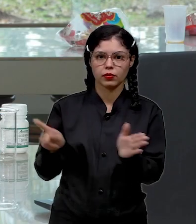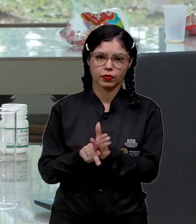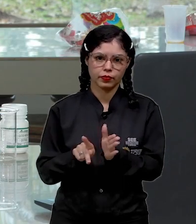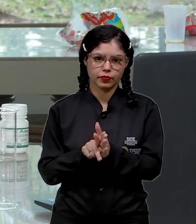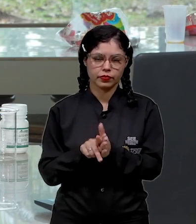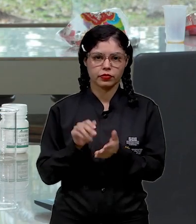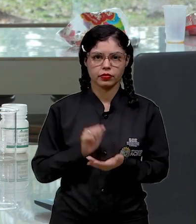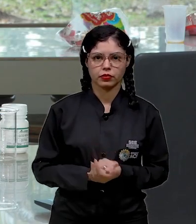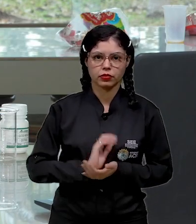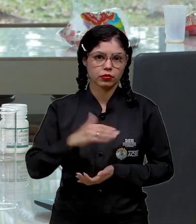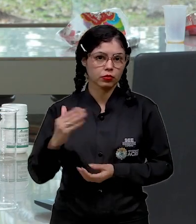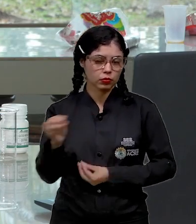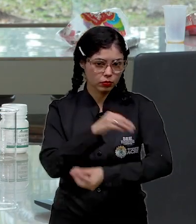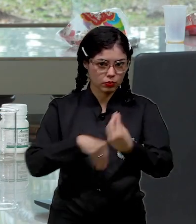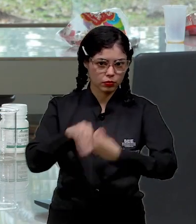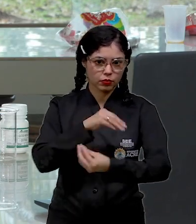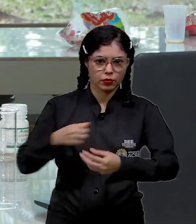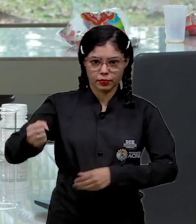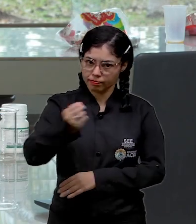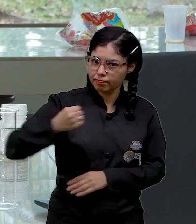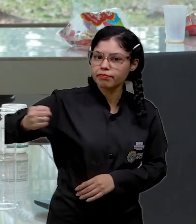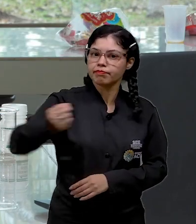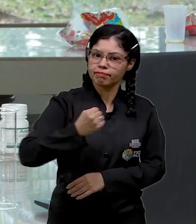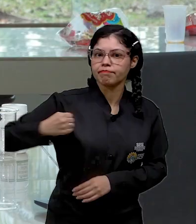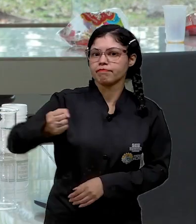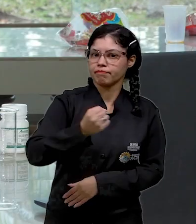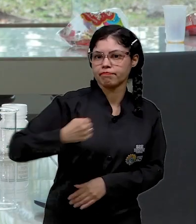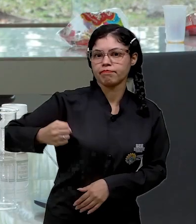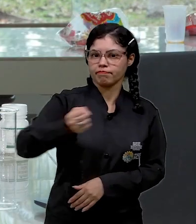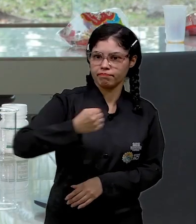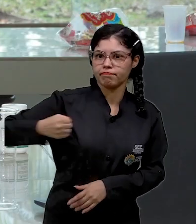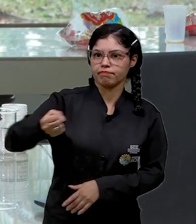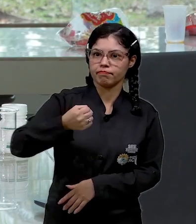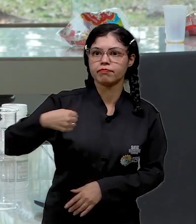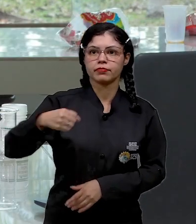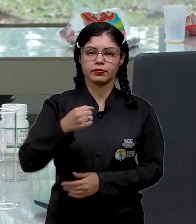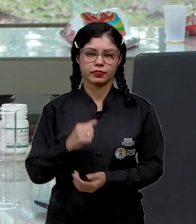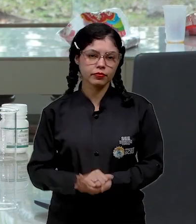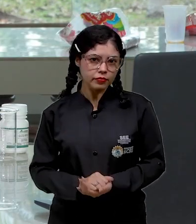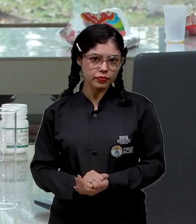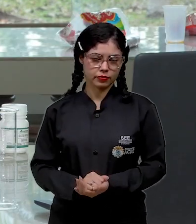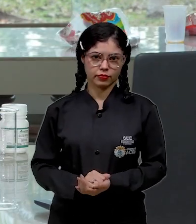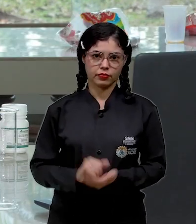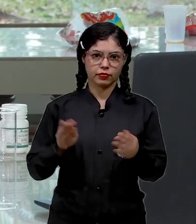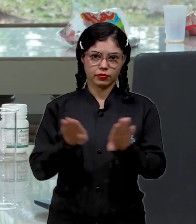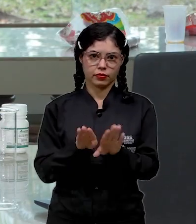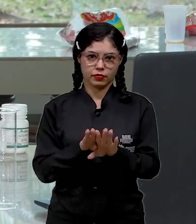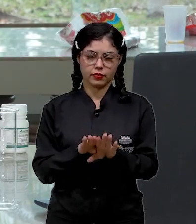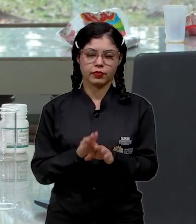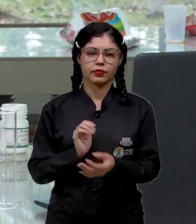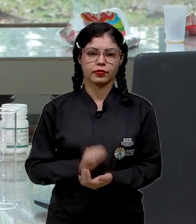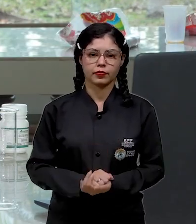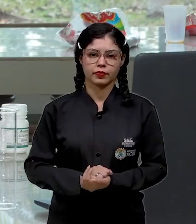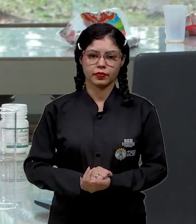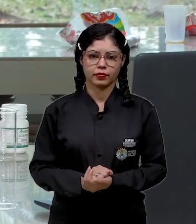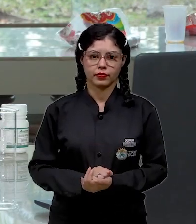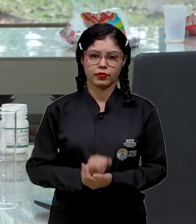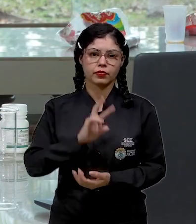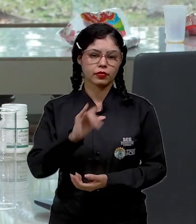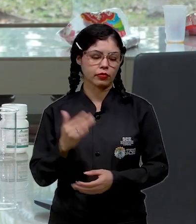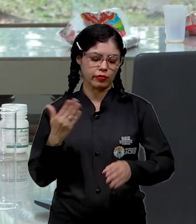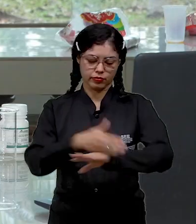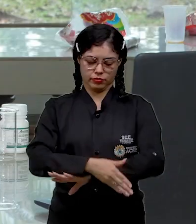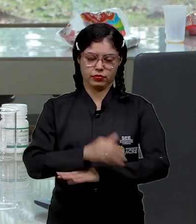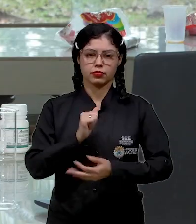aí, quando a gente mexe aqui a nossa reação, a gente deixa ela bem agitada, ó, vai ter a entrada